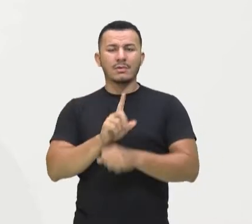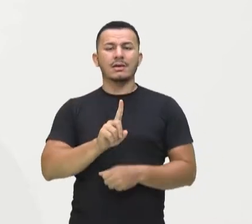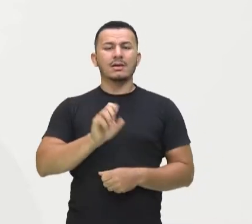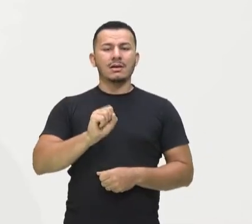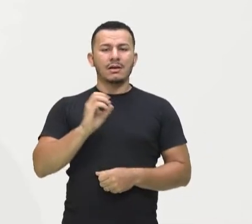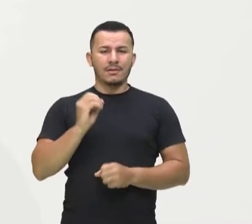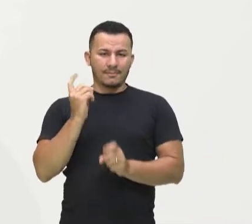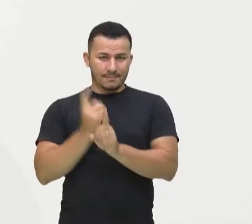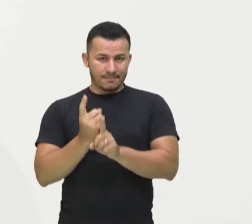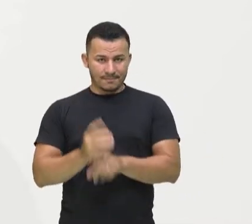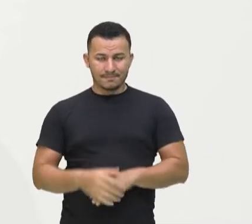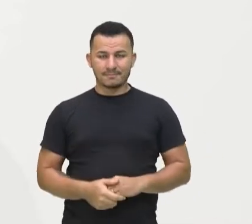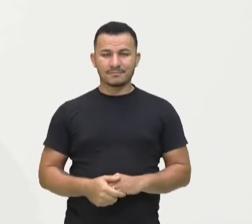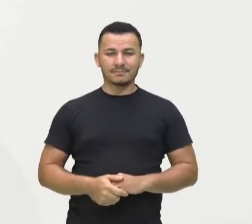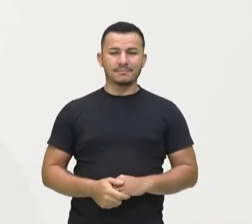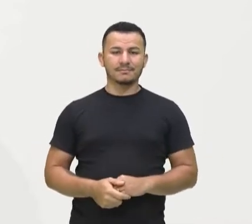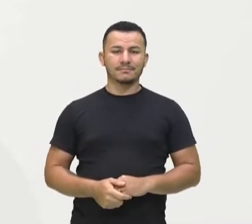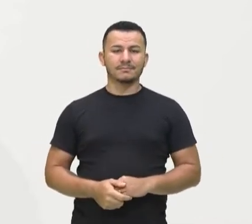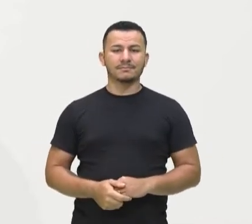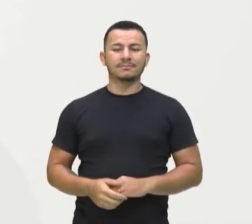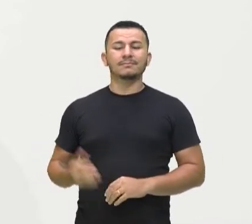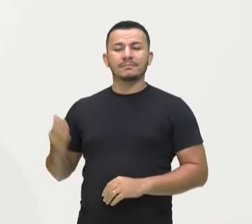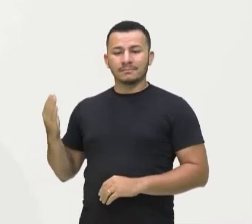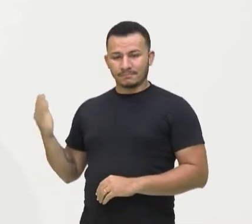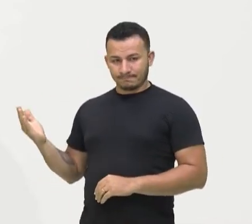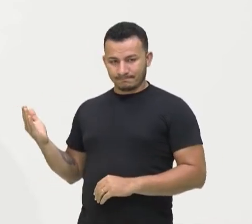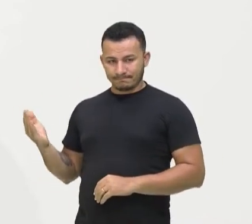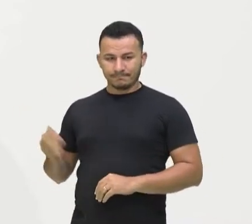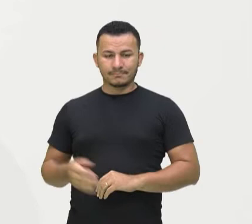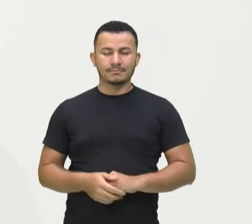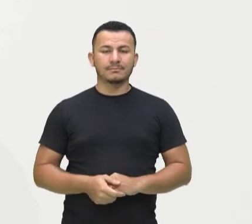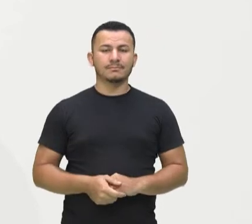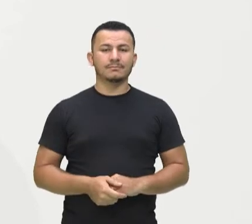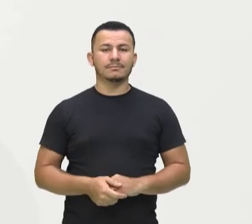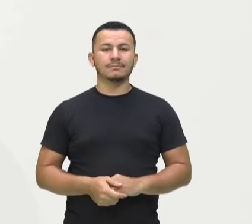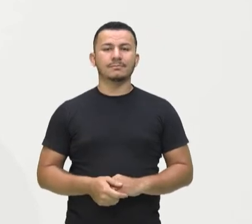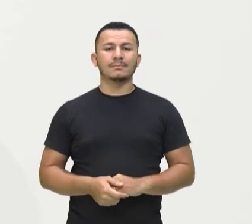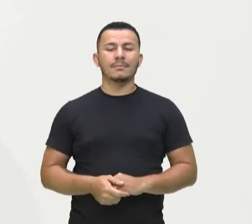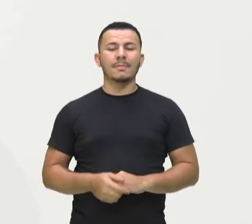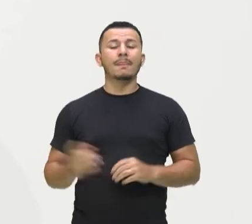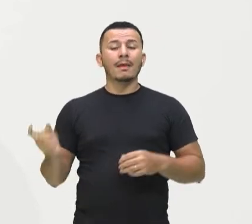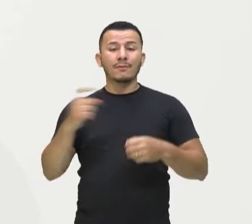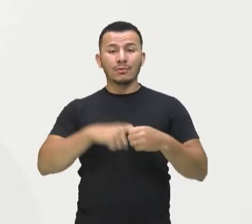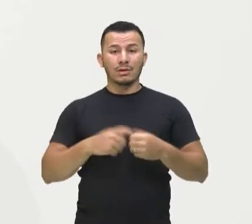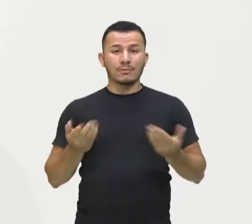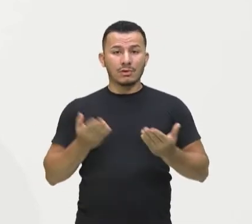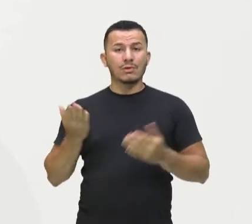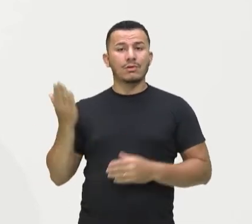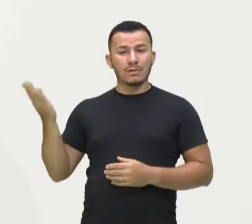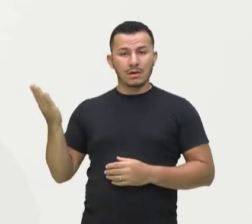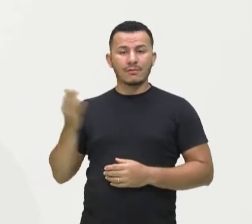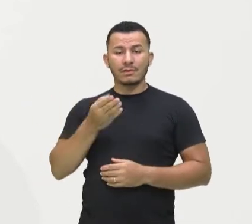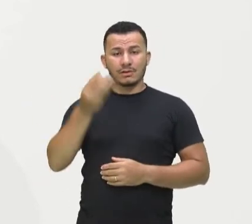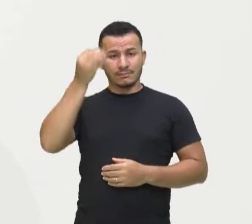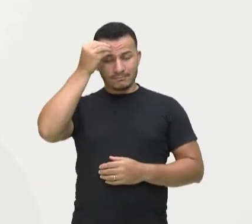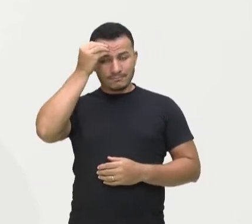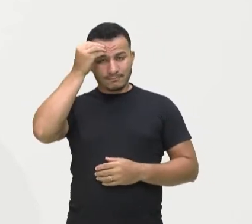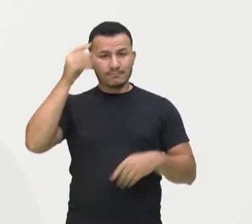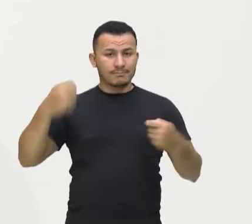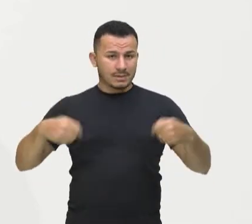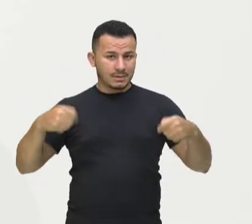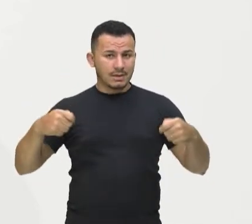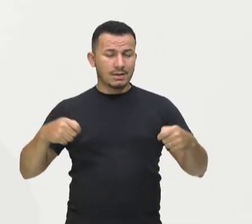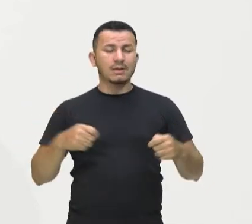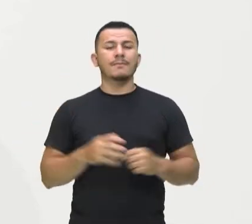180 graus, beleza? Voltamos então para a nossa cartela, né? Então já memoriza isso que o professor te falou.